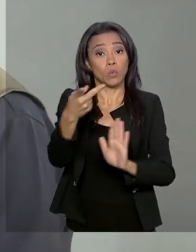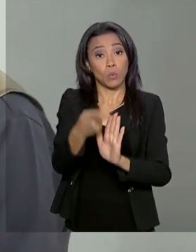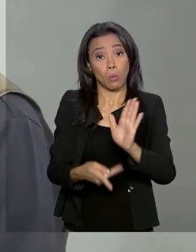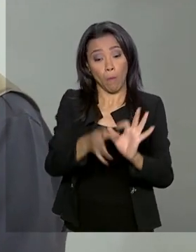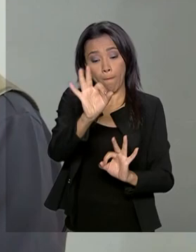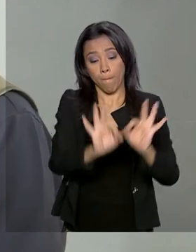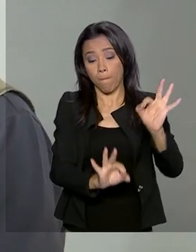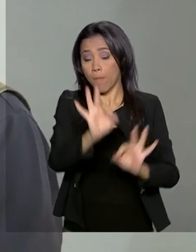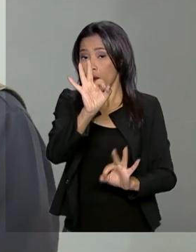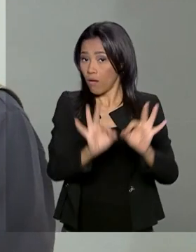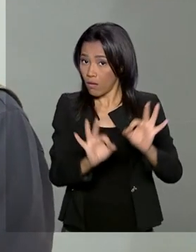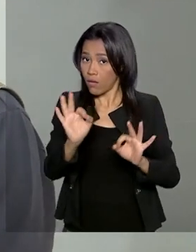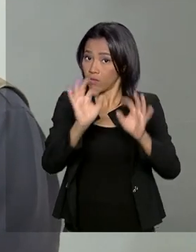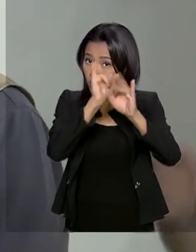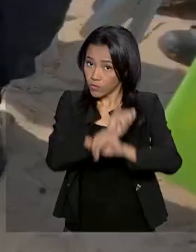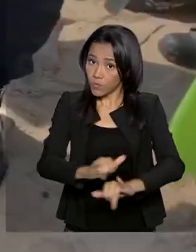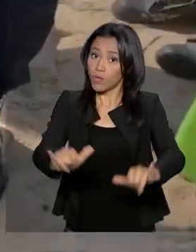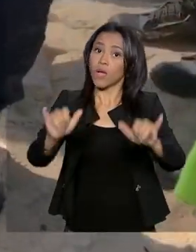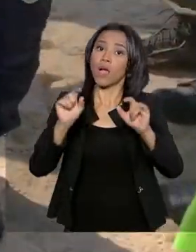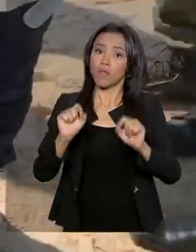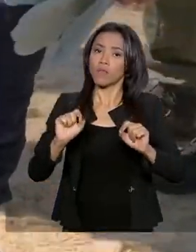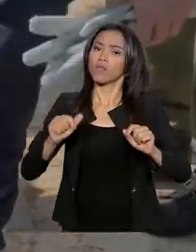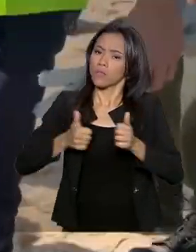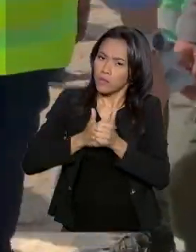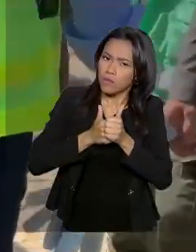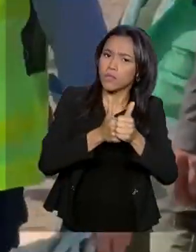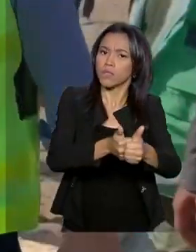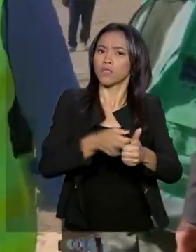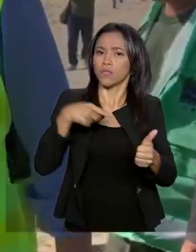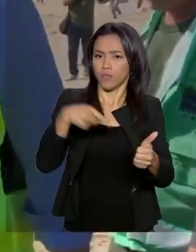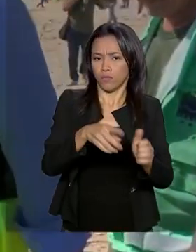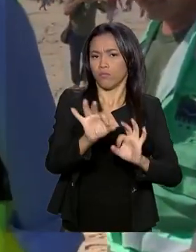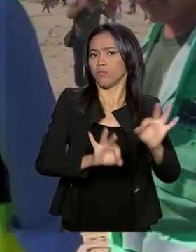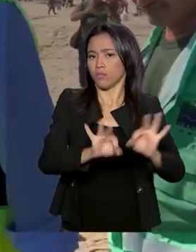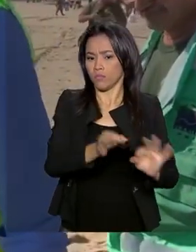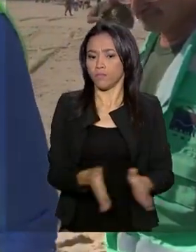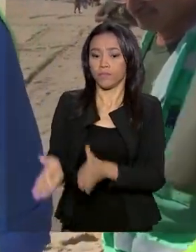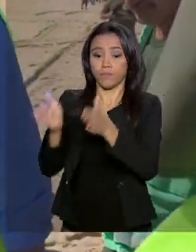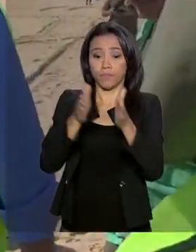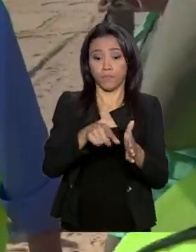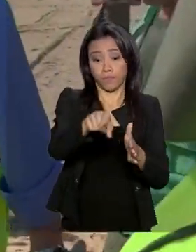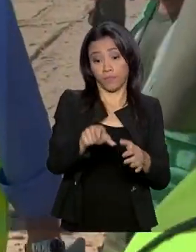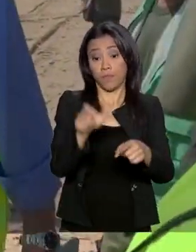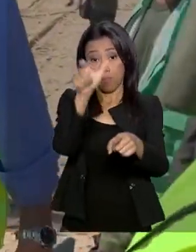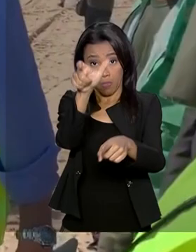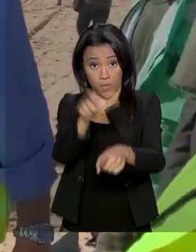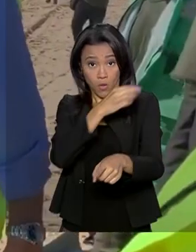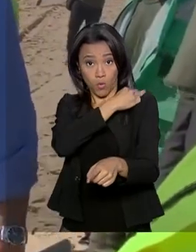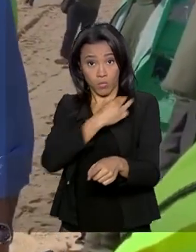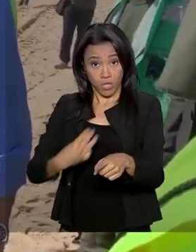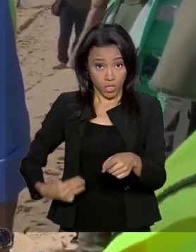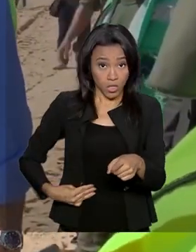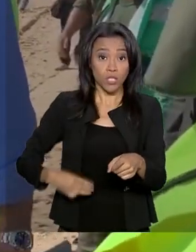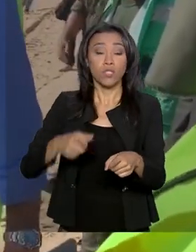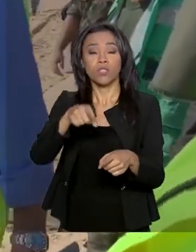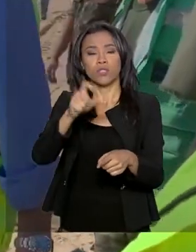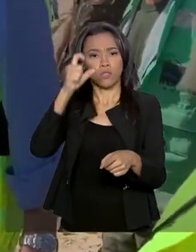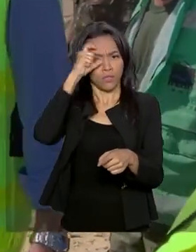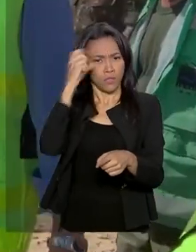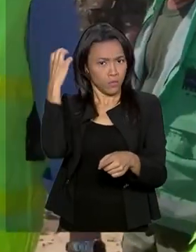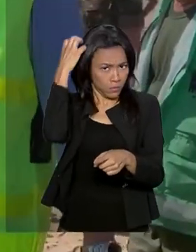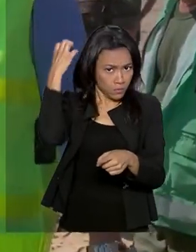contingência que está sendo seguido o ministro do meio ambiente ricardo sales acompanhou os trabalhos na região de recife